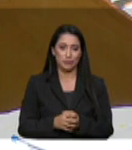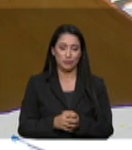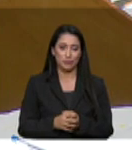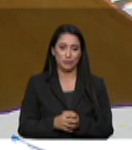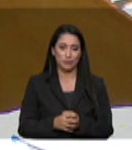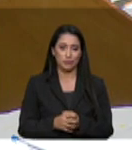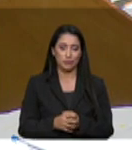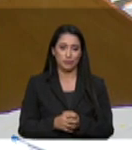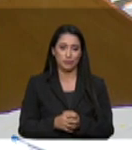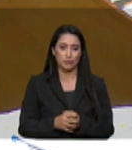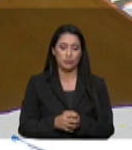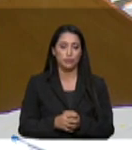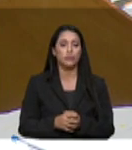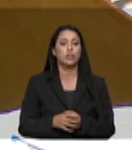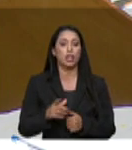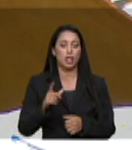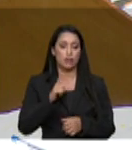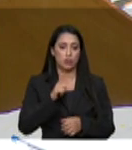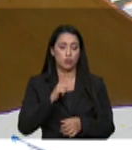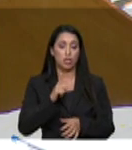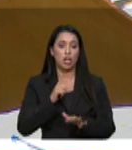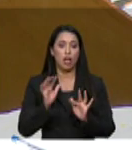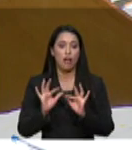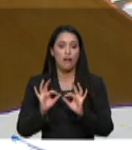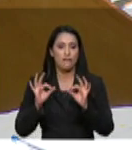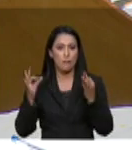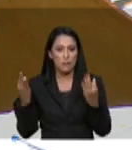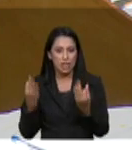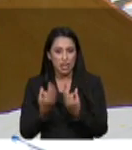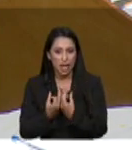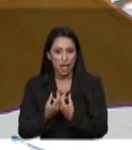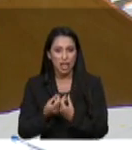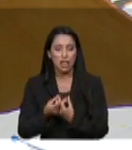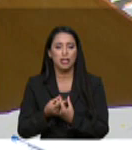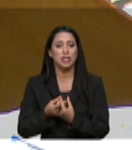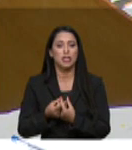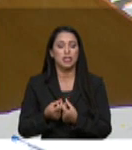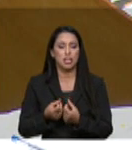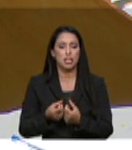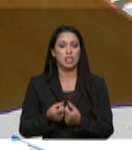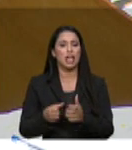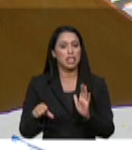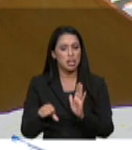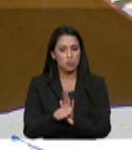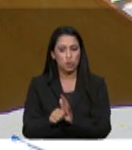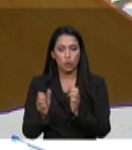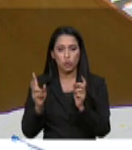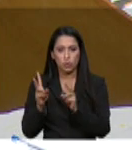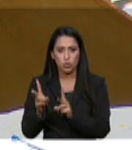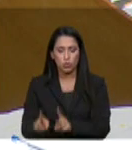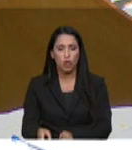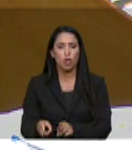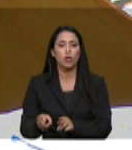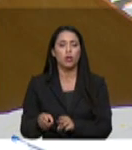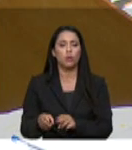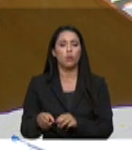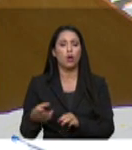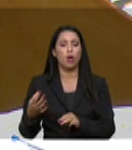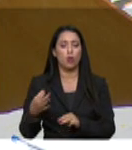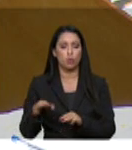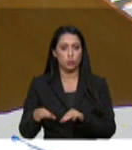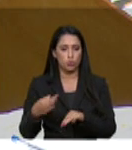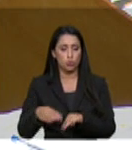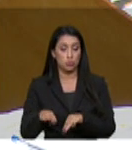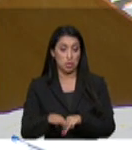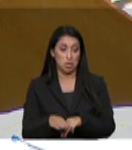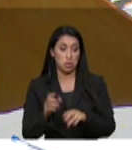ter lá seus familiares que na minha opinião são cúmplices né são tão criminosos quanto porque se acobertam